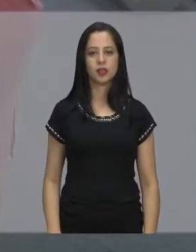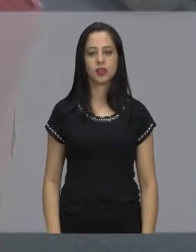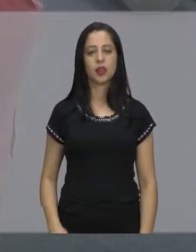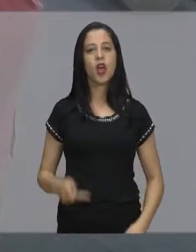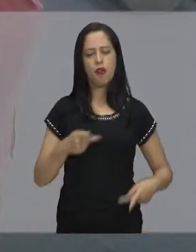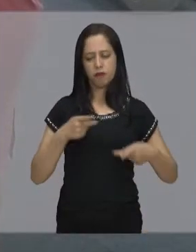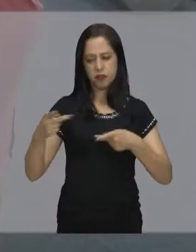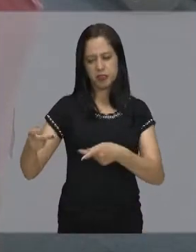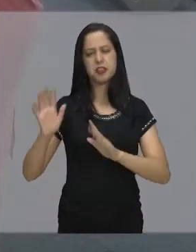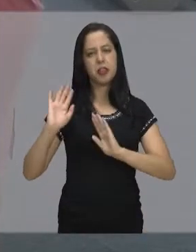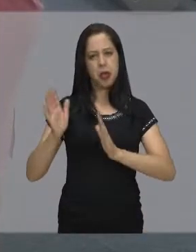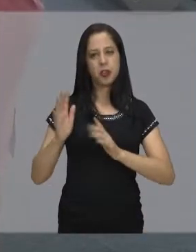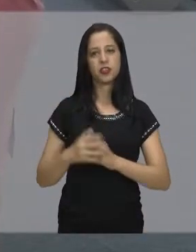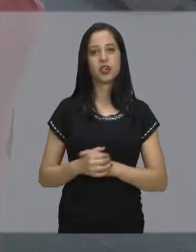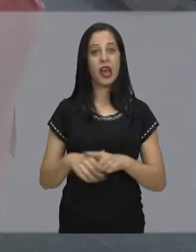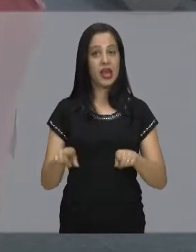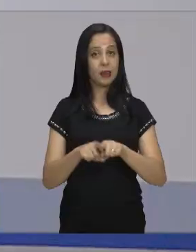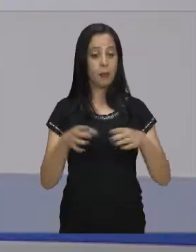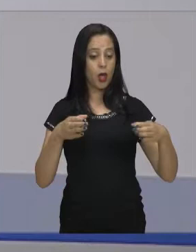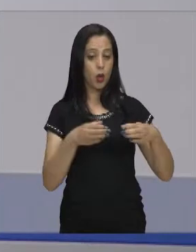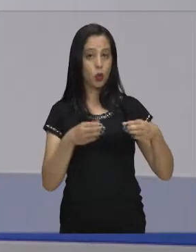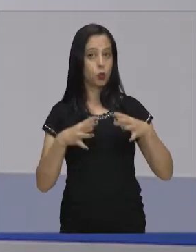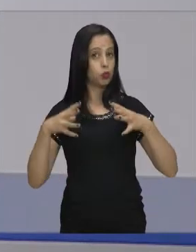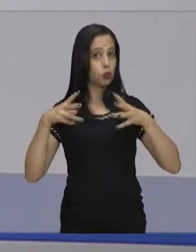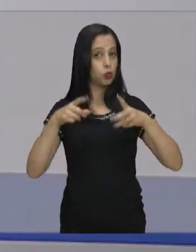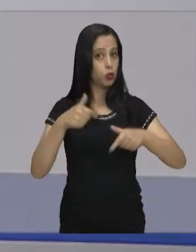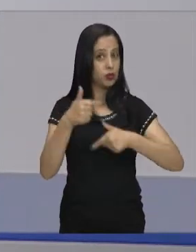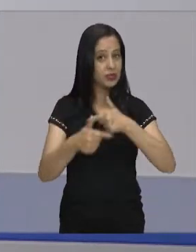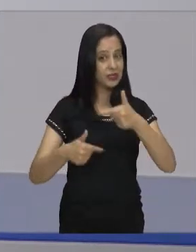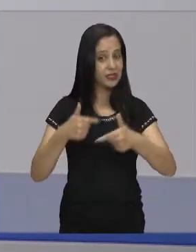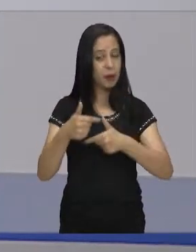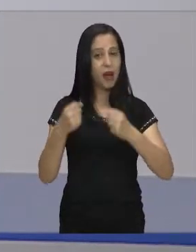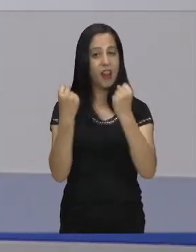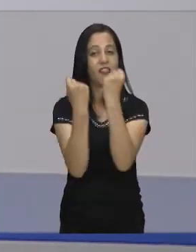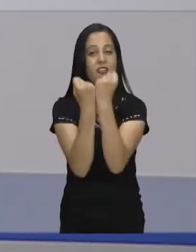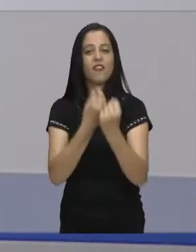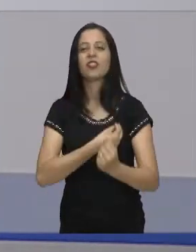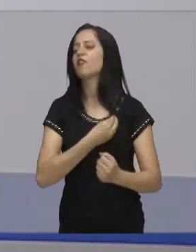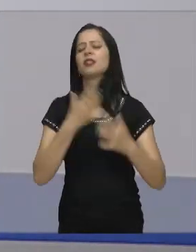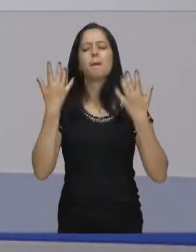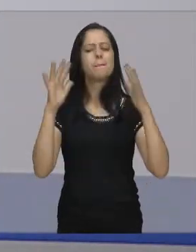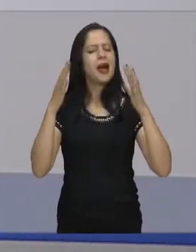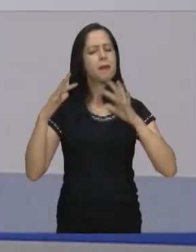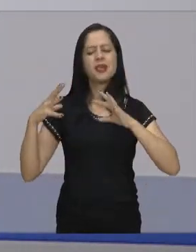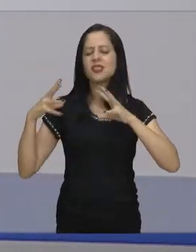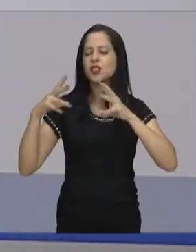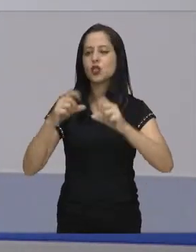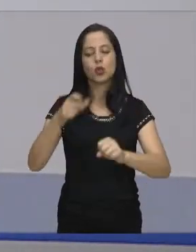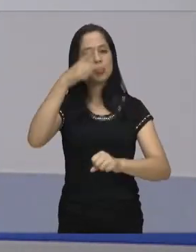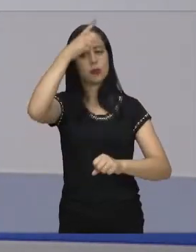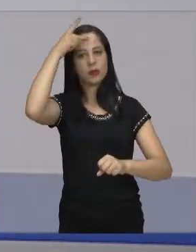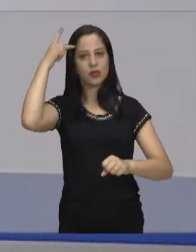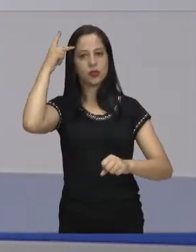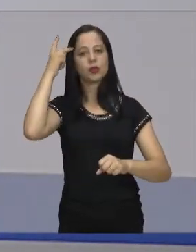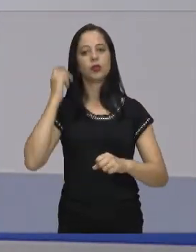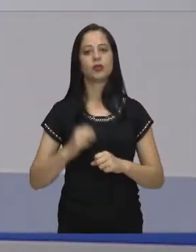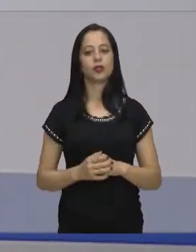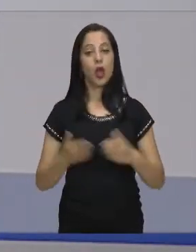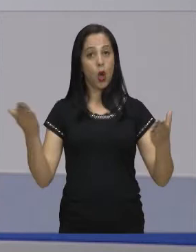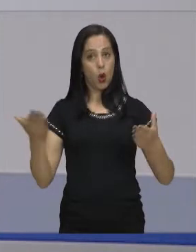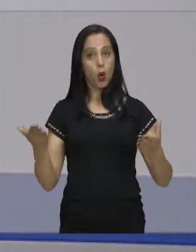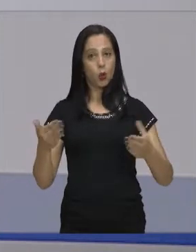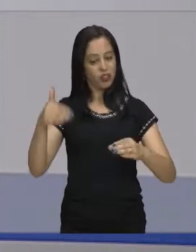visita lá e toda a equipe que trabalha aí em prol da vida. Parabéns aí a todos. Finalmente, hoje, então, vamos